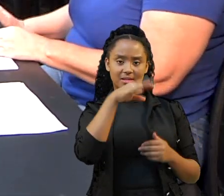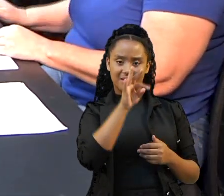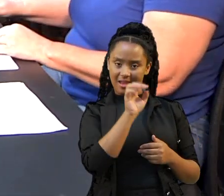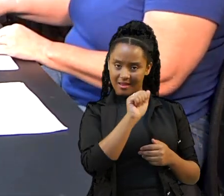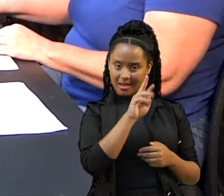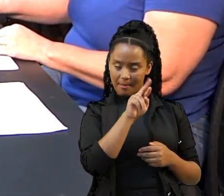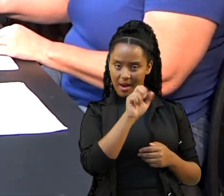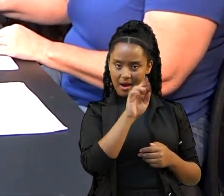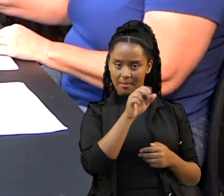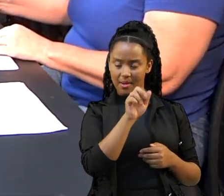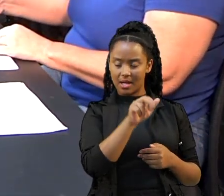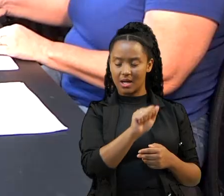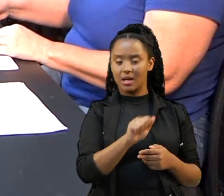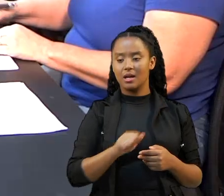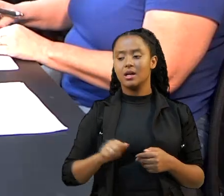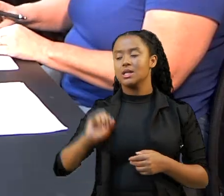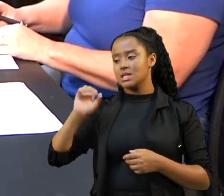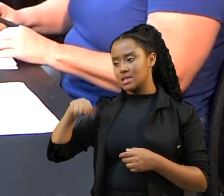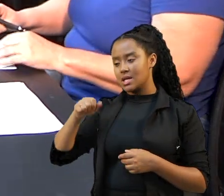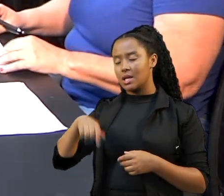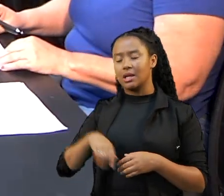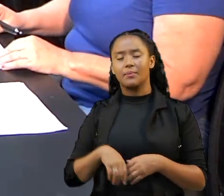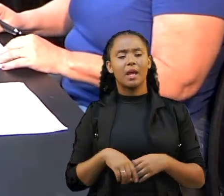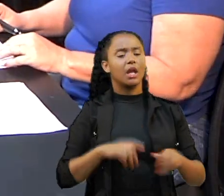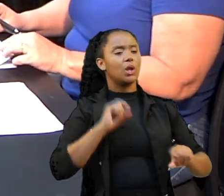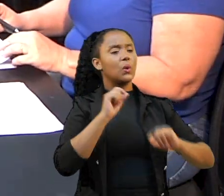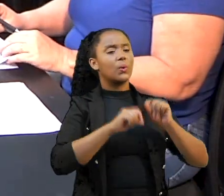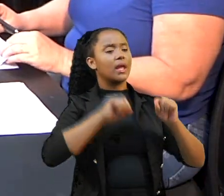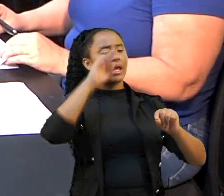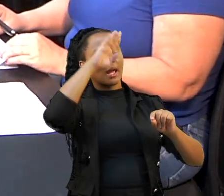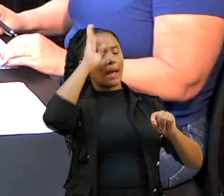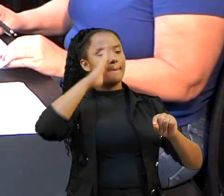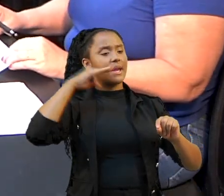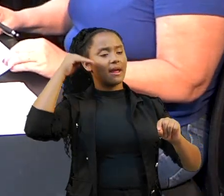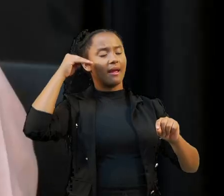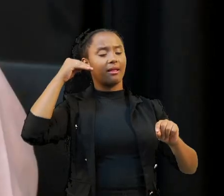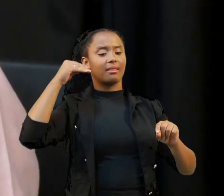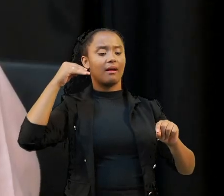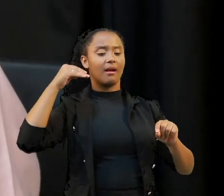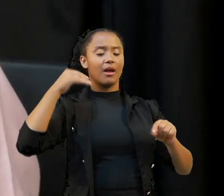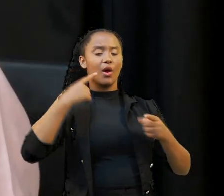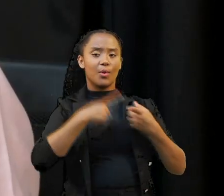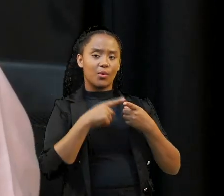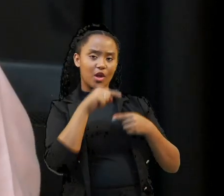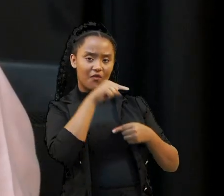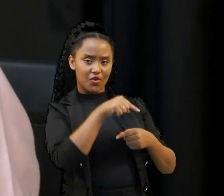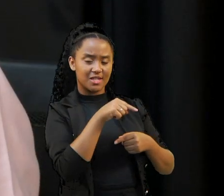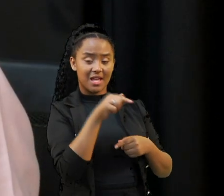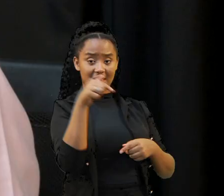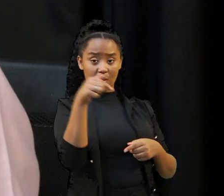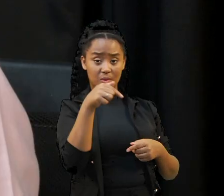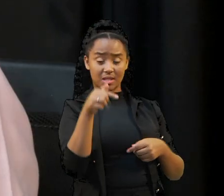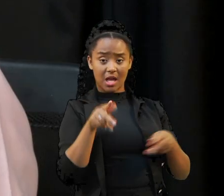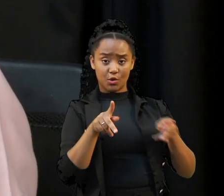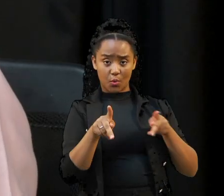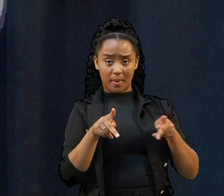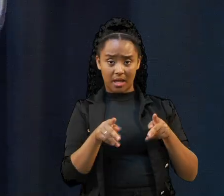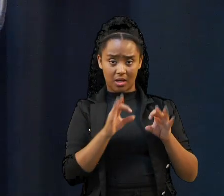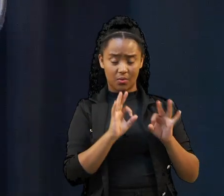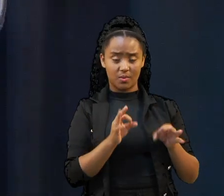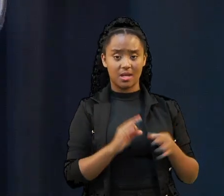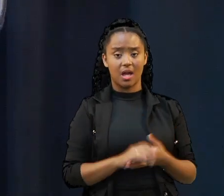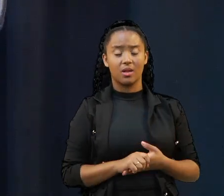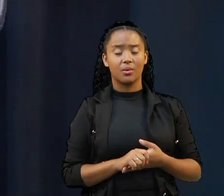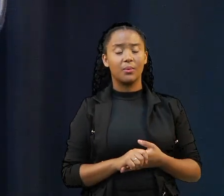Ciências Sociais, já está aí a caminho do fim daqui a um tempo, o que a Brena... Porque ela está no 7º período,